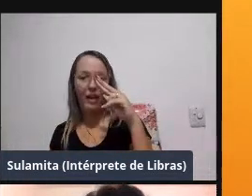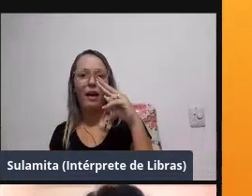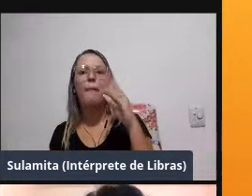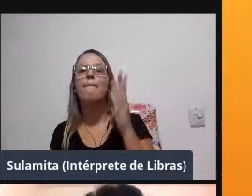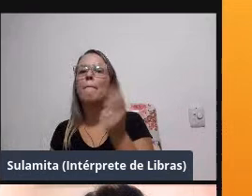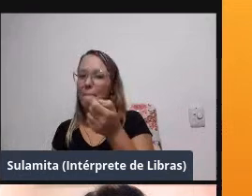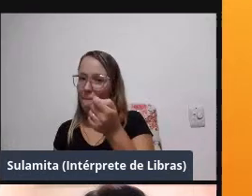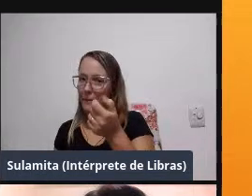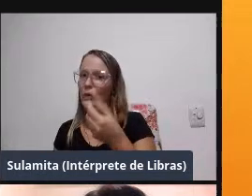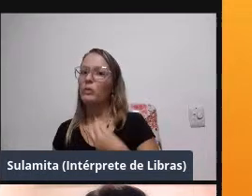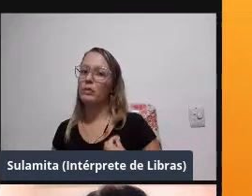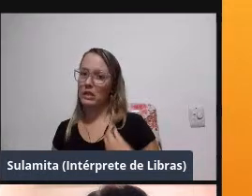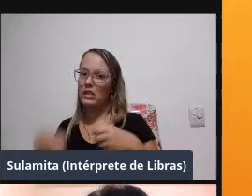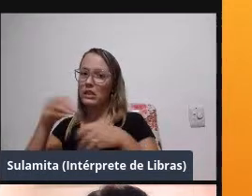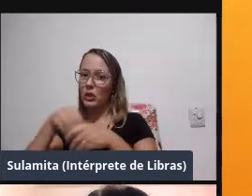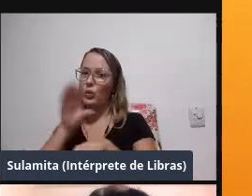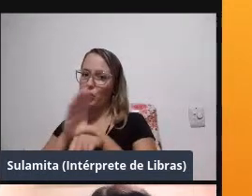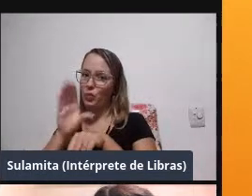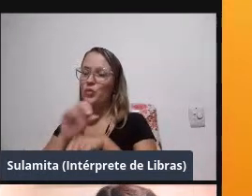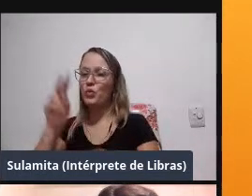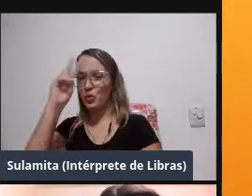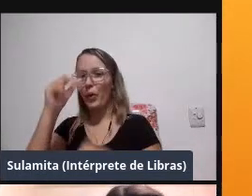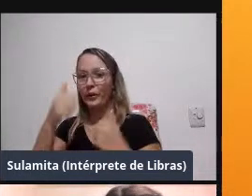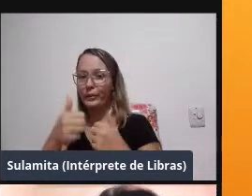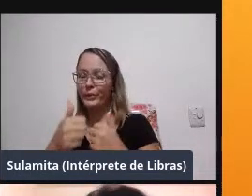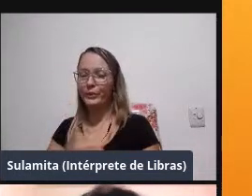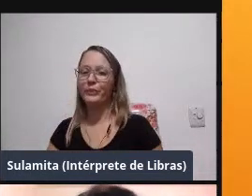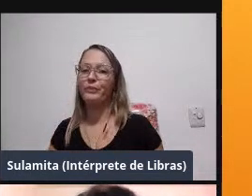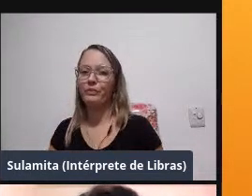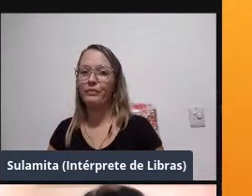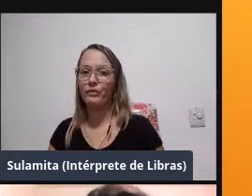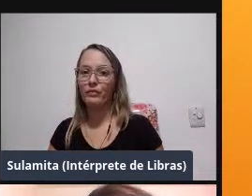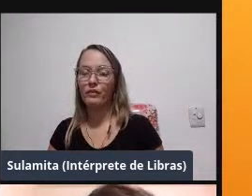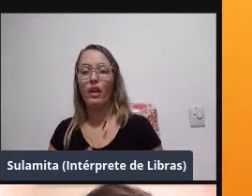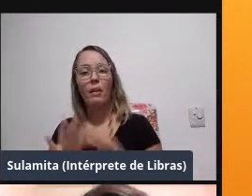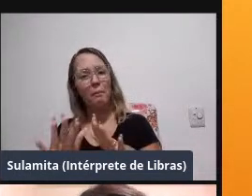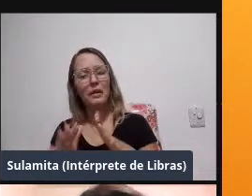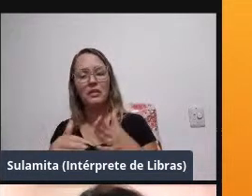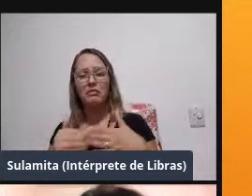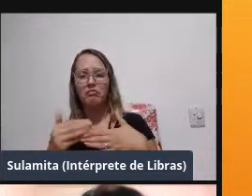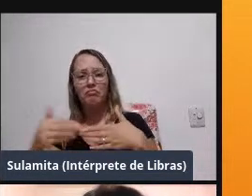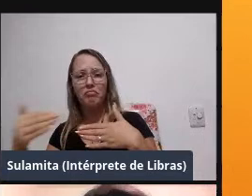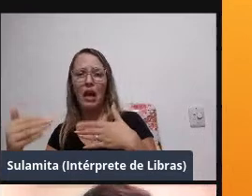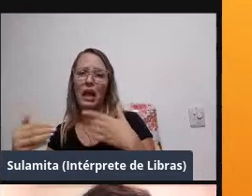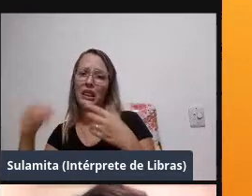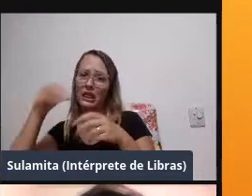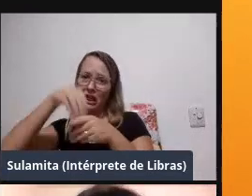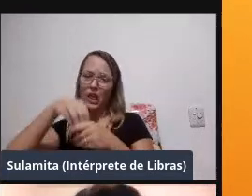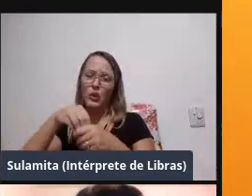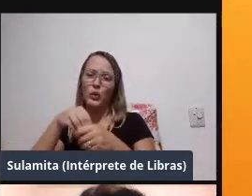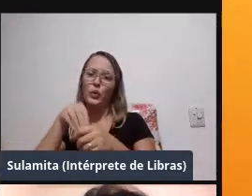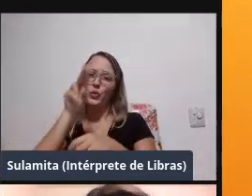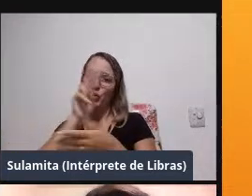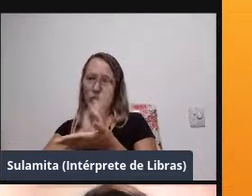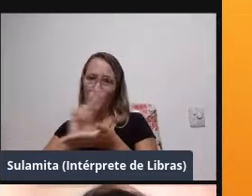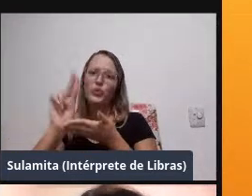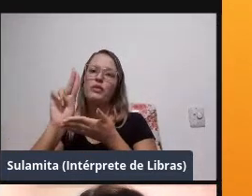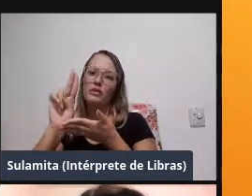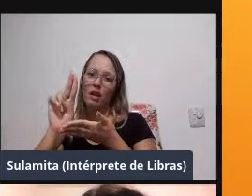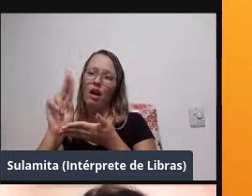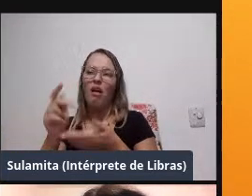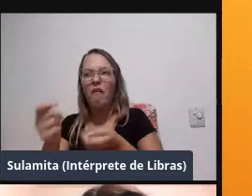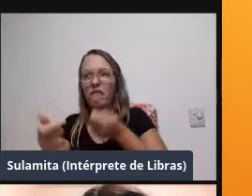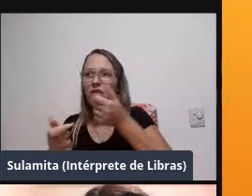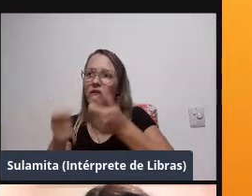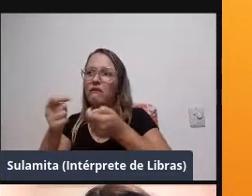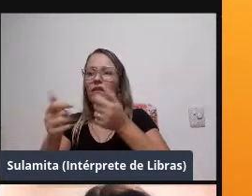história, mas as coisas mudaram, algumas instituições, mas a gente ainda faz essa crítica até hoje, e naquele período, lá